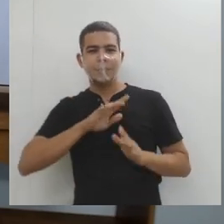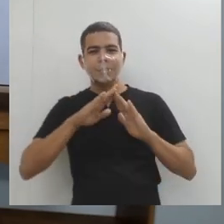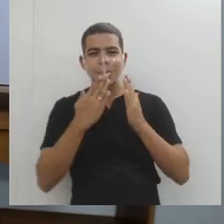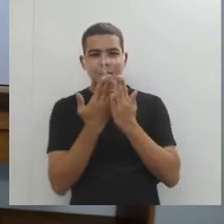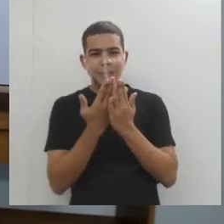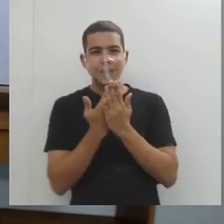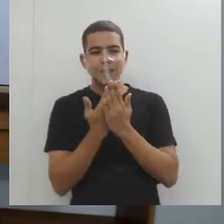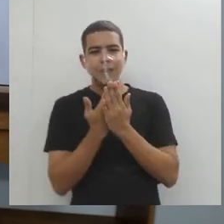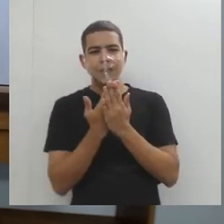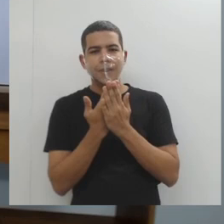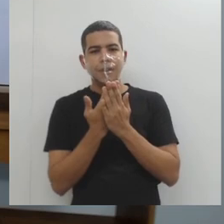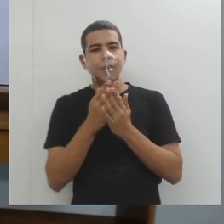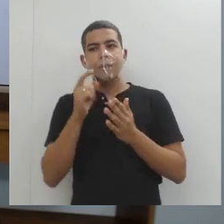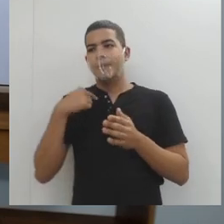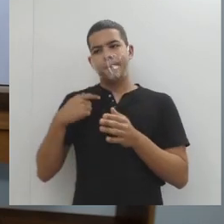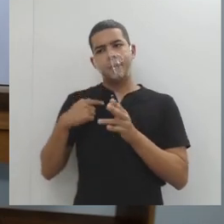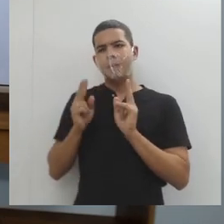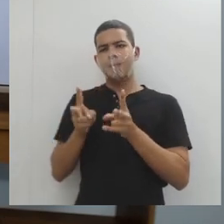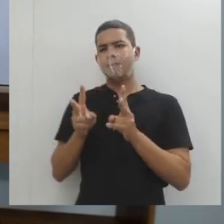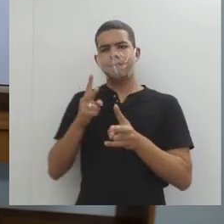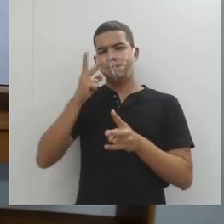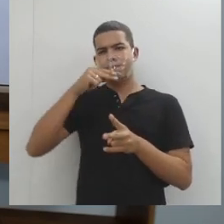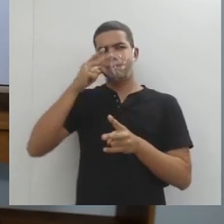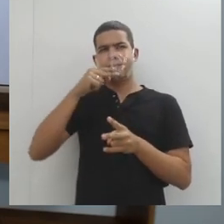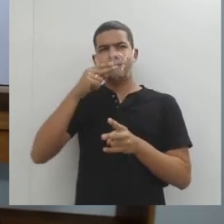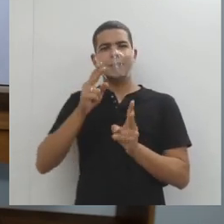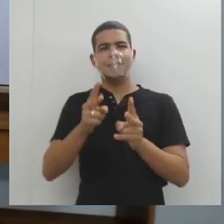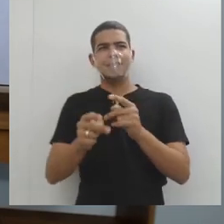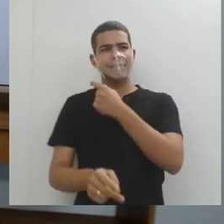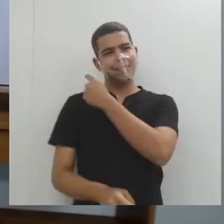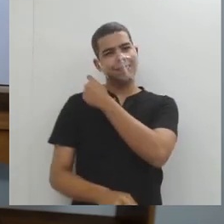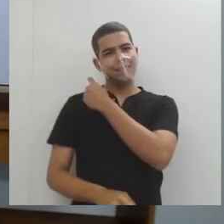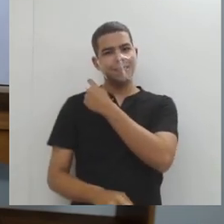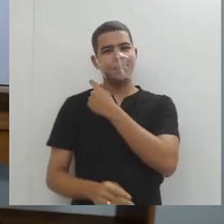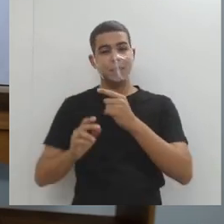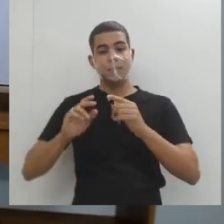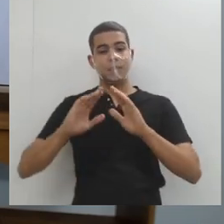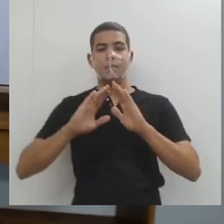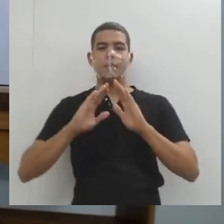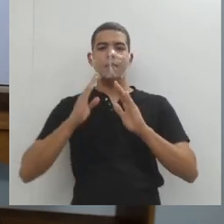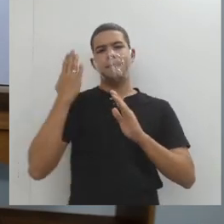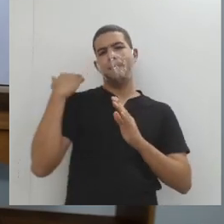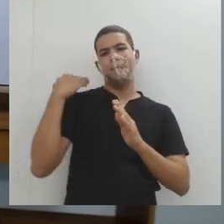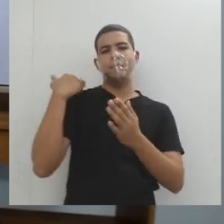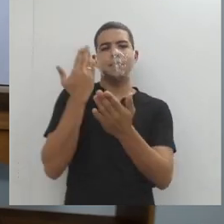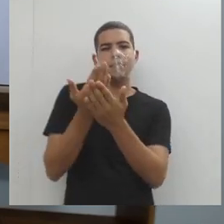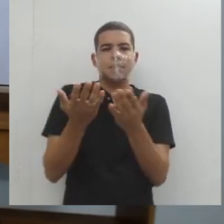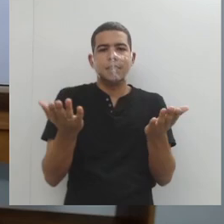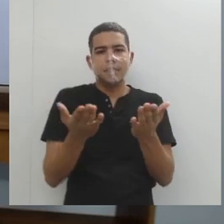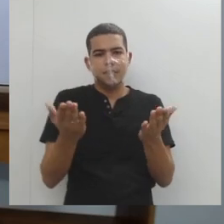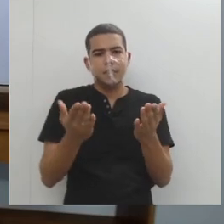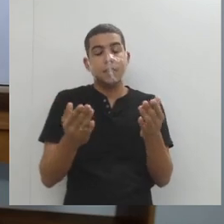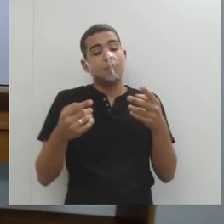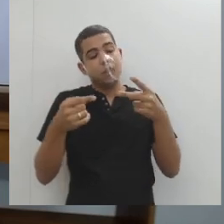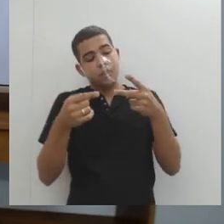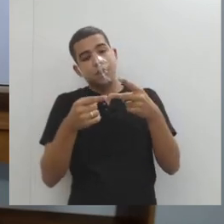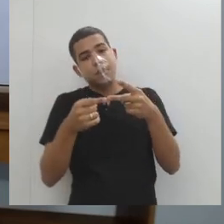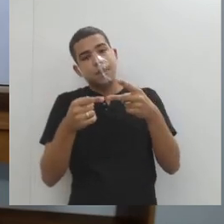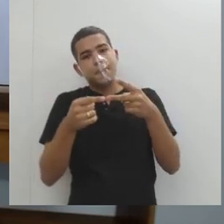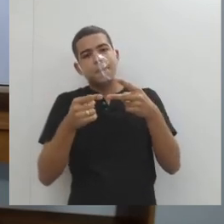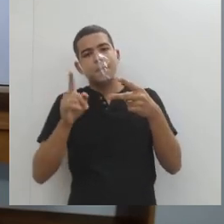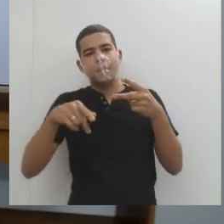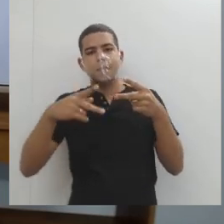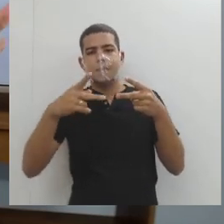escola, não troquei. O meu vínculo ainda está ativo. Então, isso aí, esse segundo exemplo que eu te dei, faz parte da estrutura da língua inglesa do